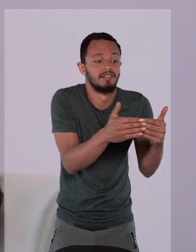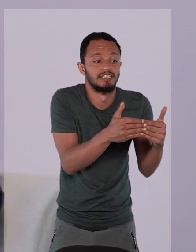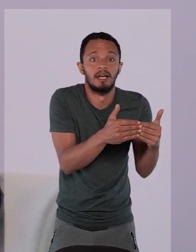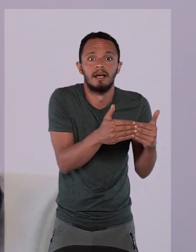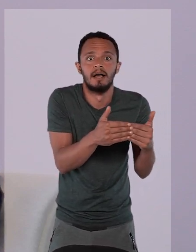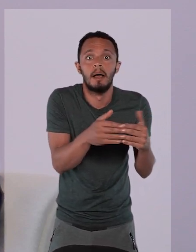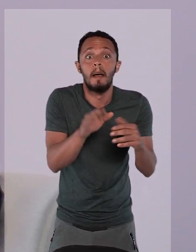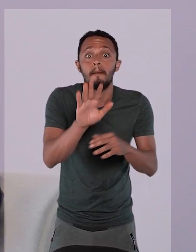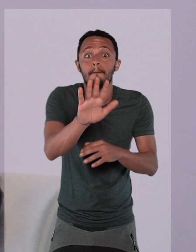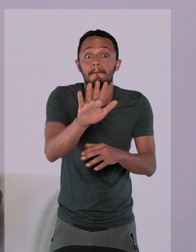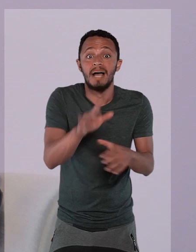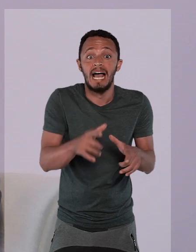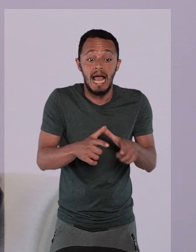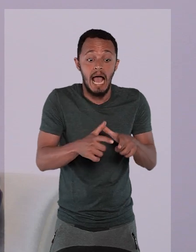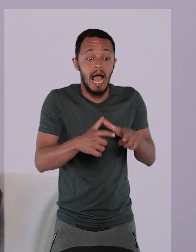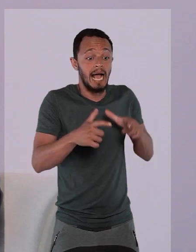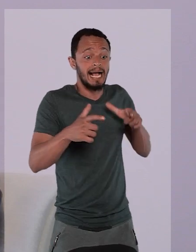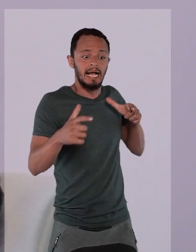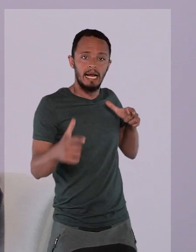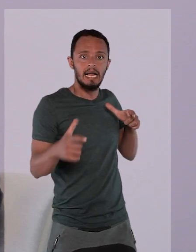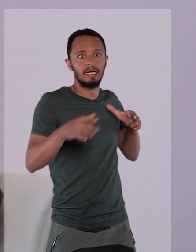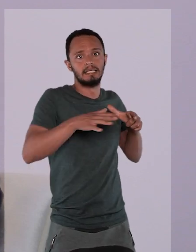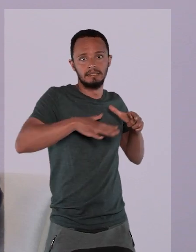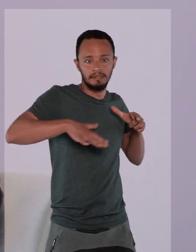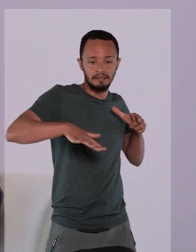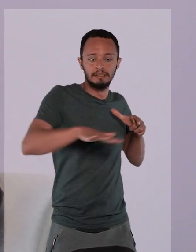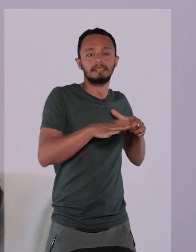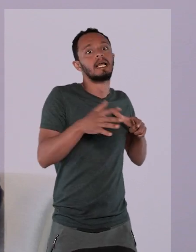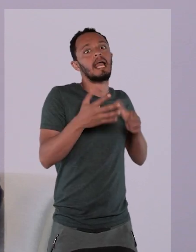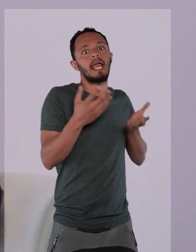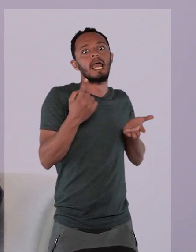da população apoiou, e apoiou muito. Né?